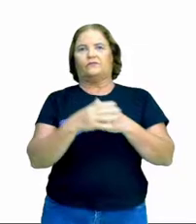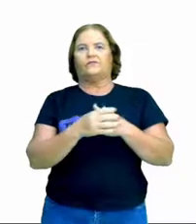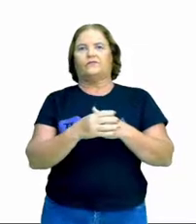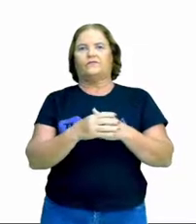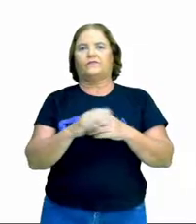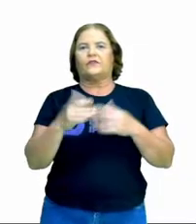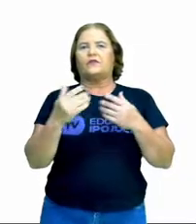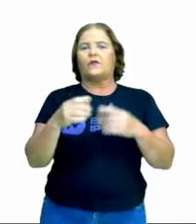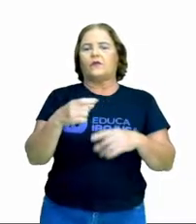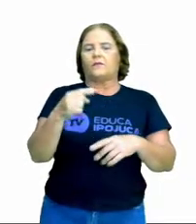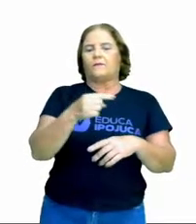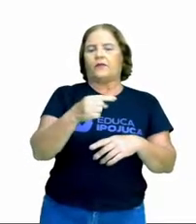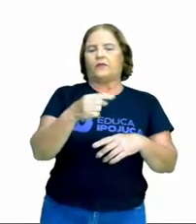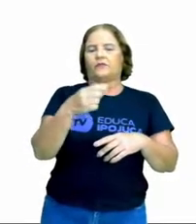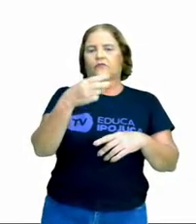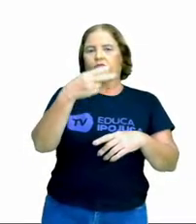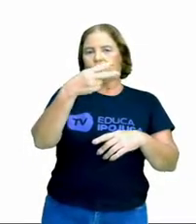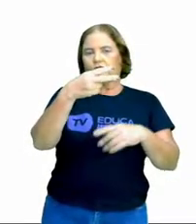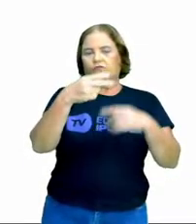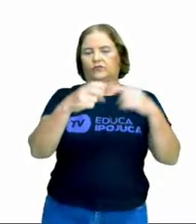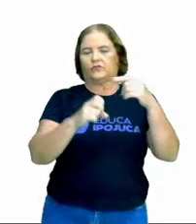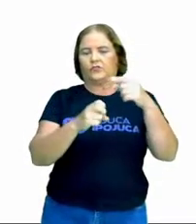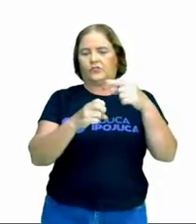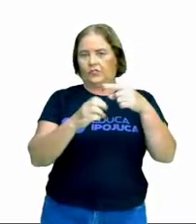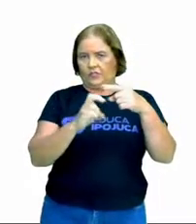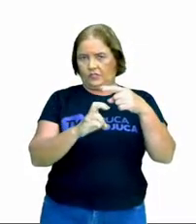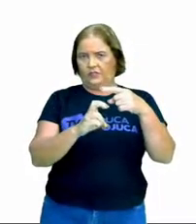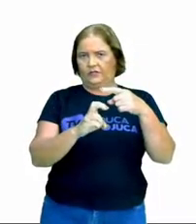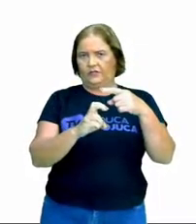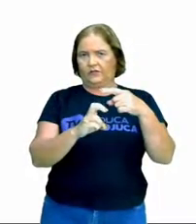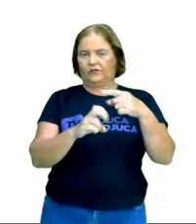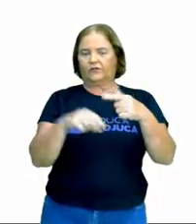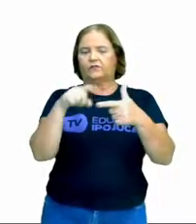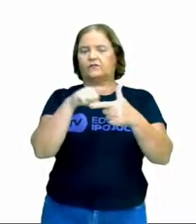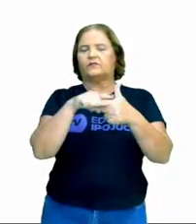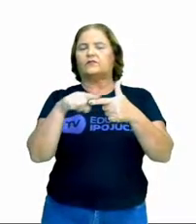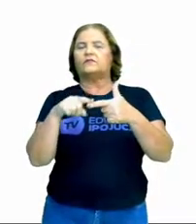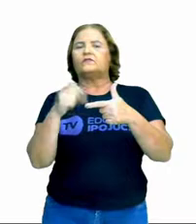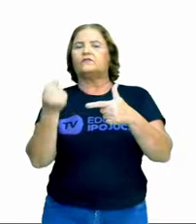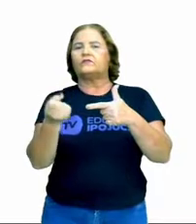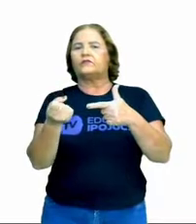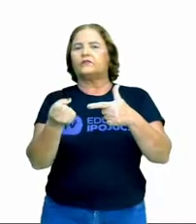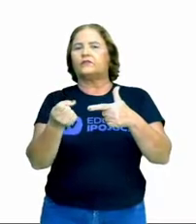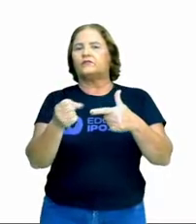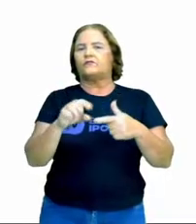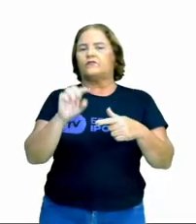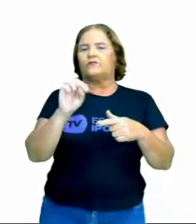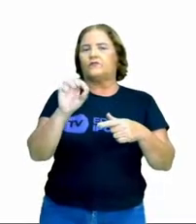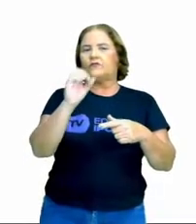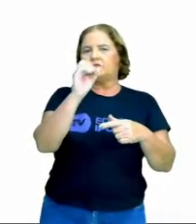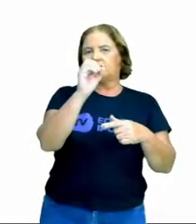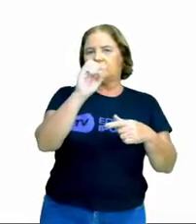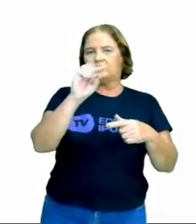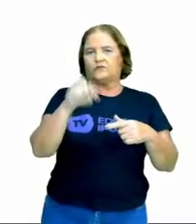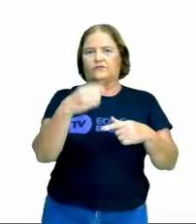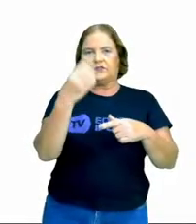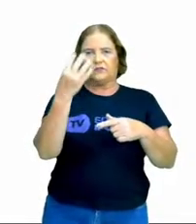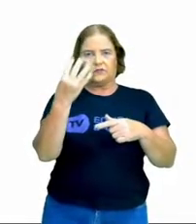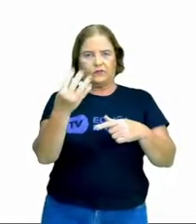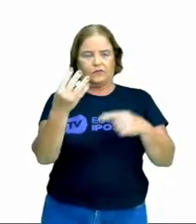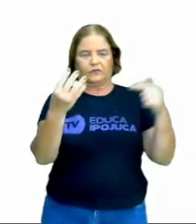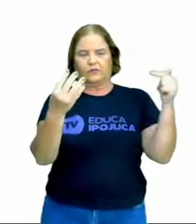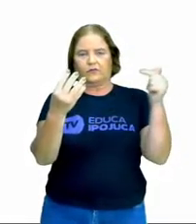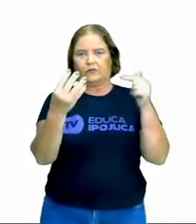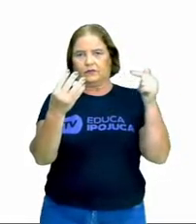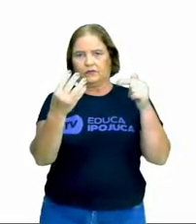pode transformar no número decimal. Divida 2 por 5 e ficará 0,4